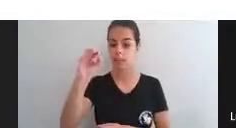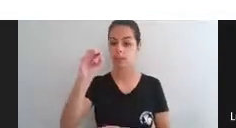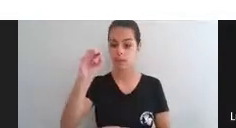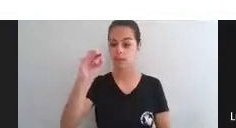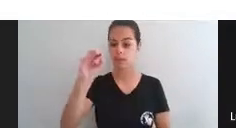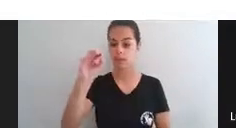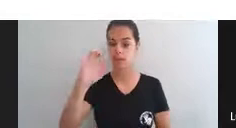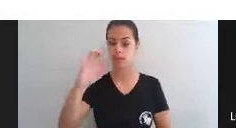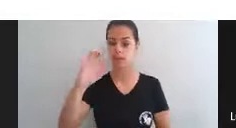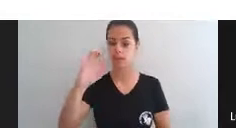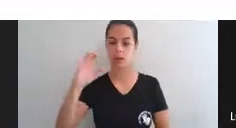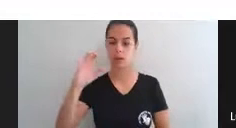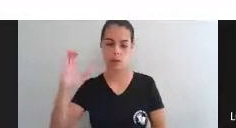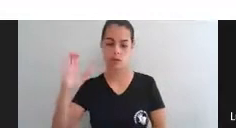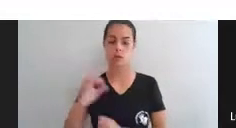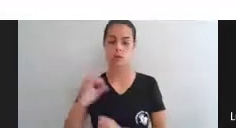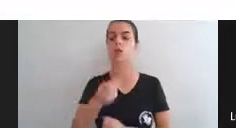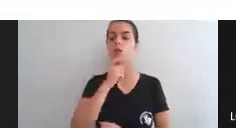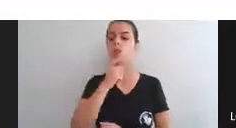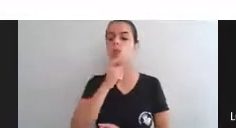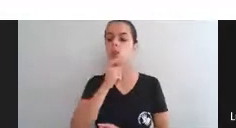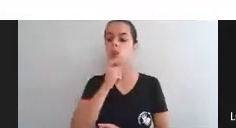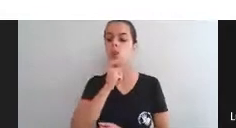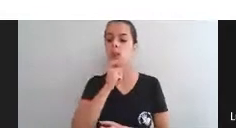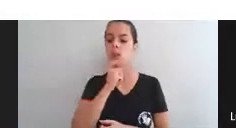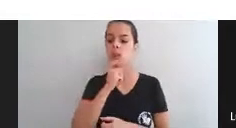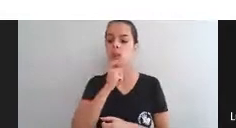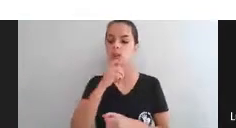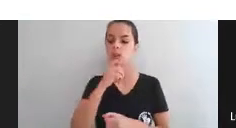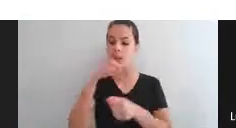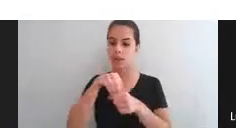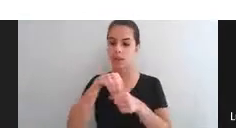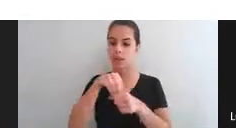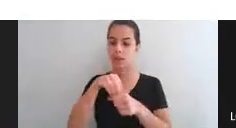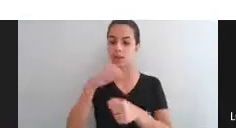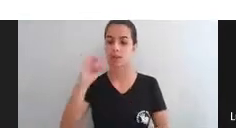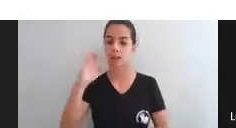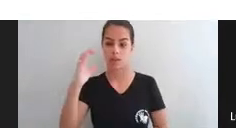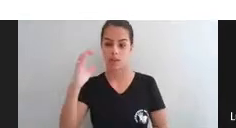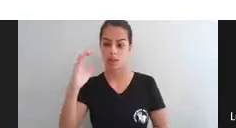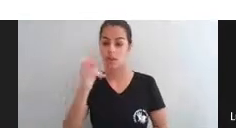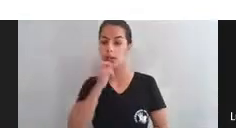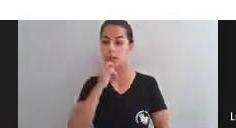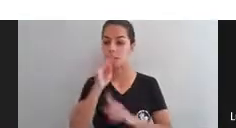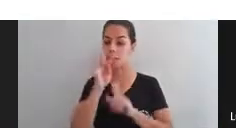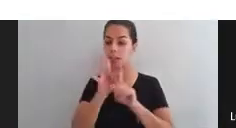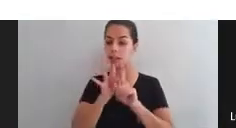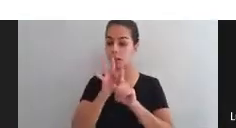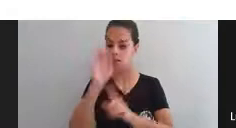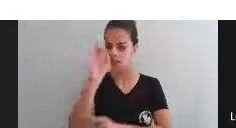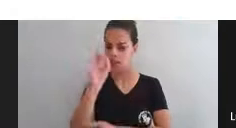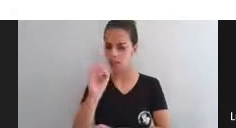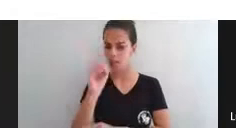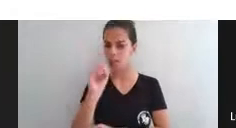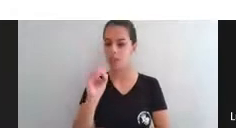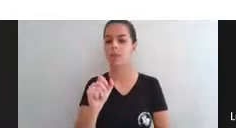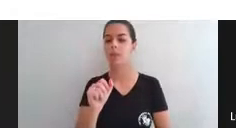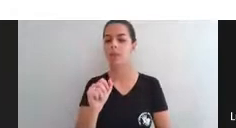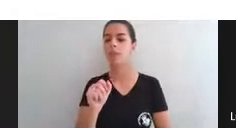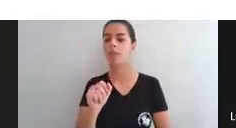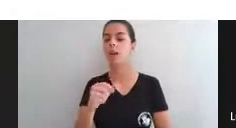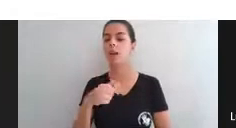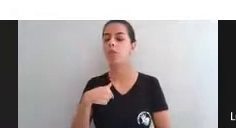dentro a 0 graus, a gente consegue, por passos infinitesimais, né, adicionar uma pequena